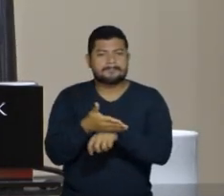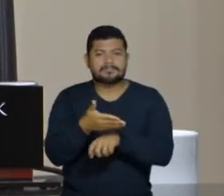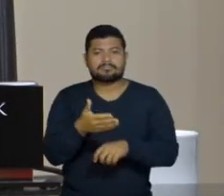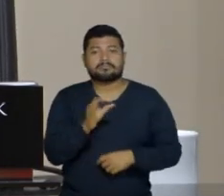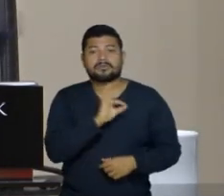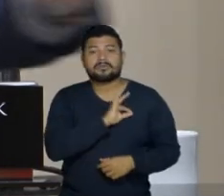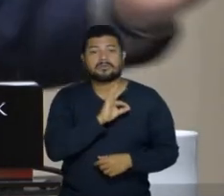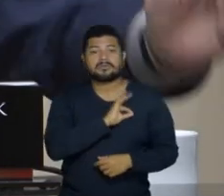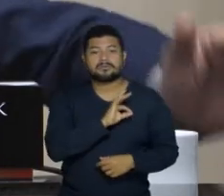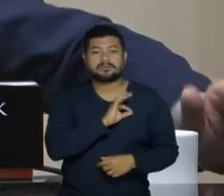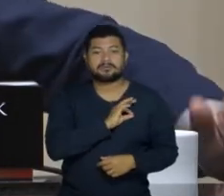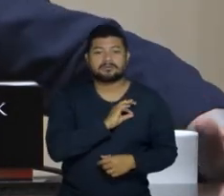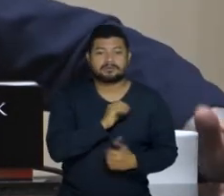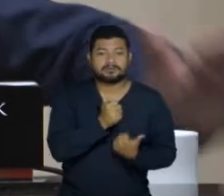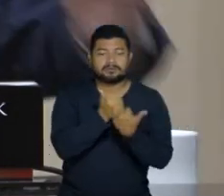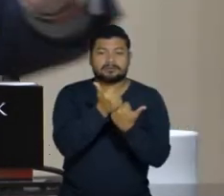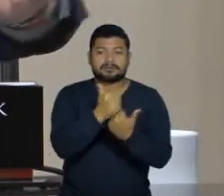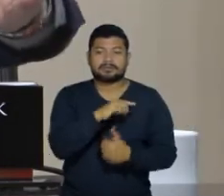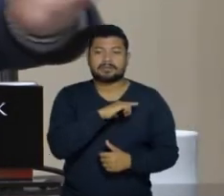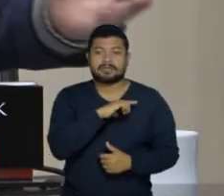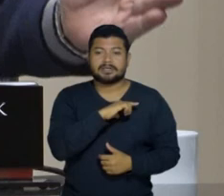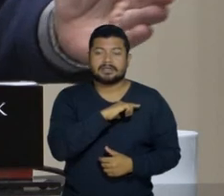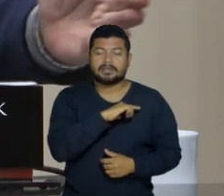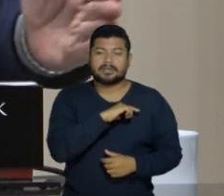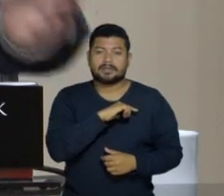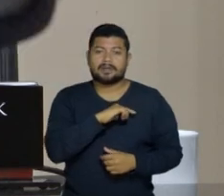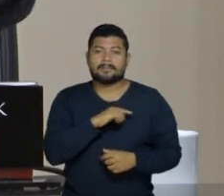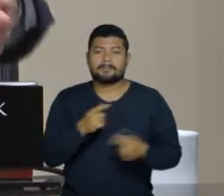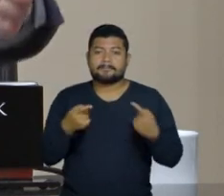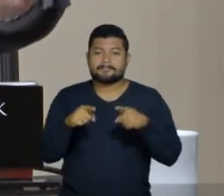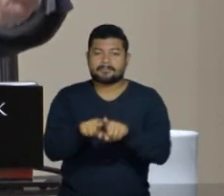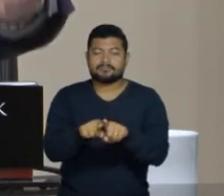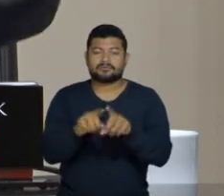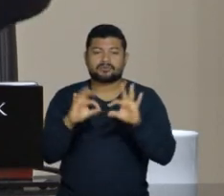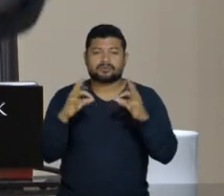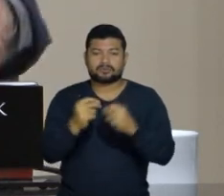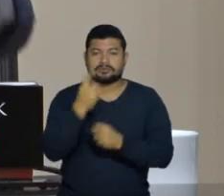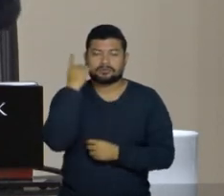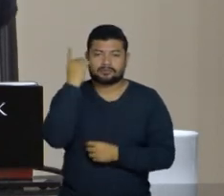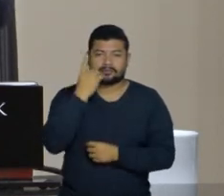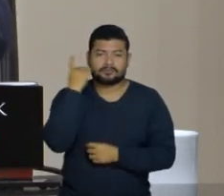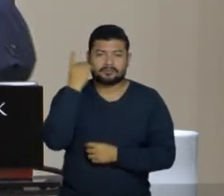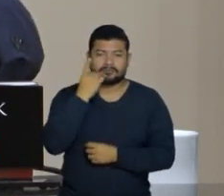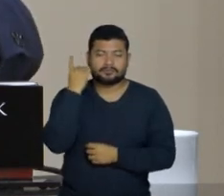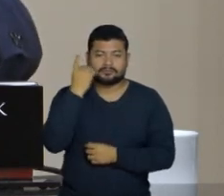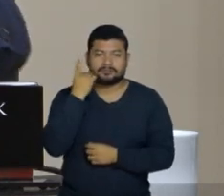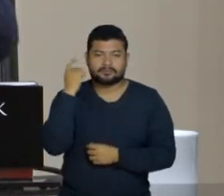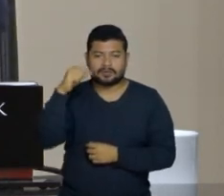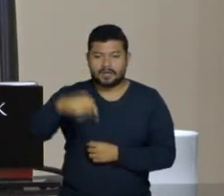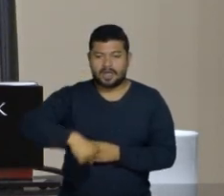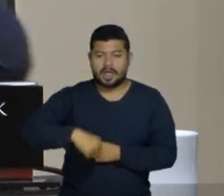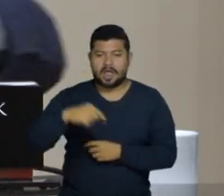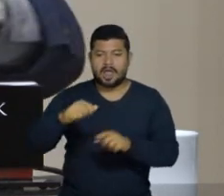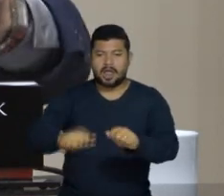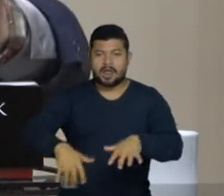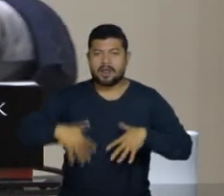o apoio, a parceria de todos os deputados, Sorato, Tito,